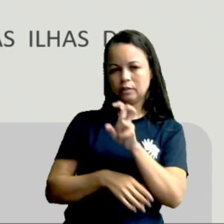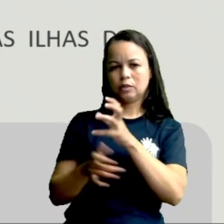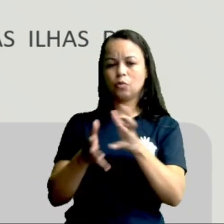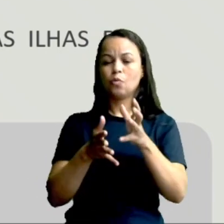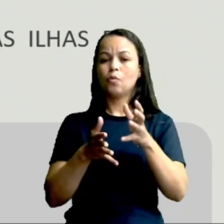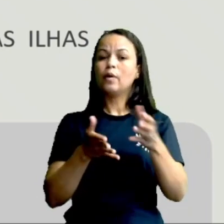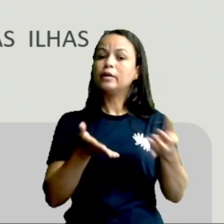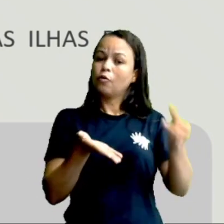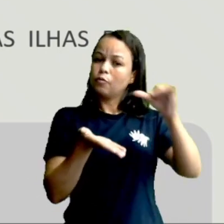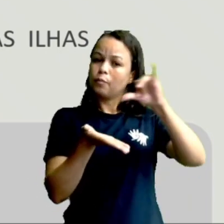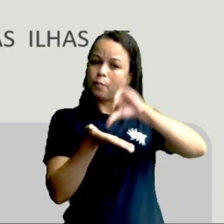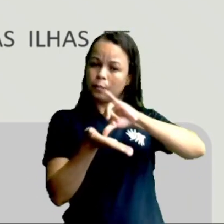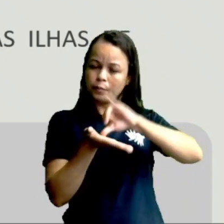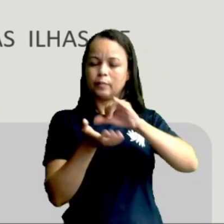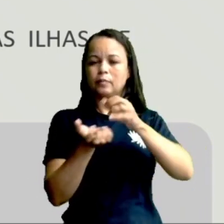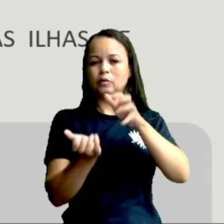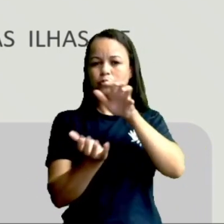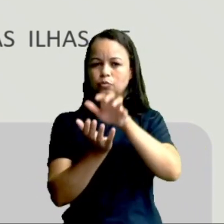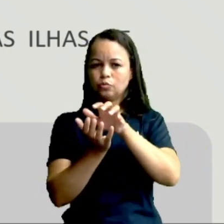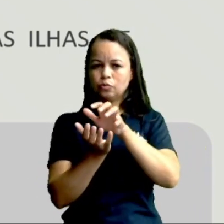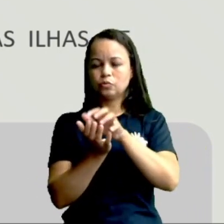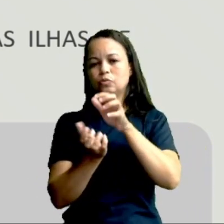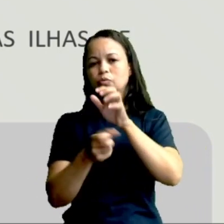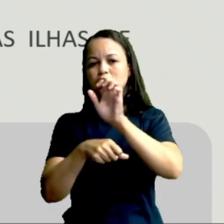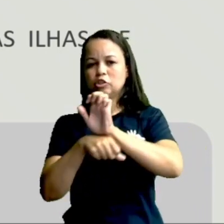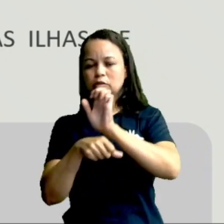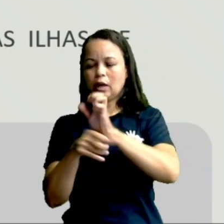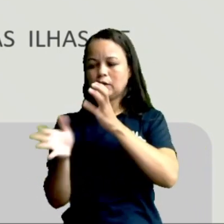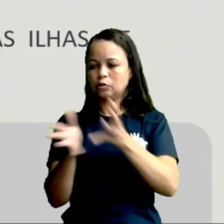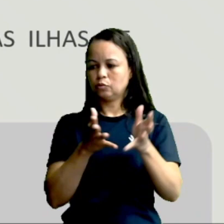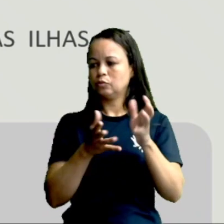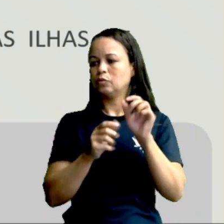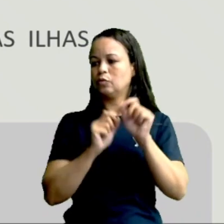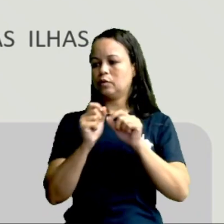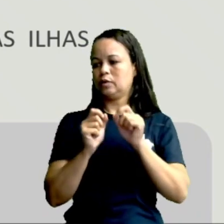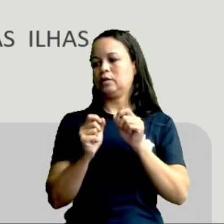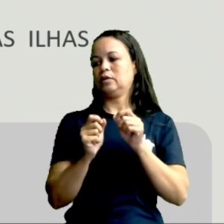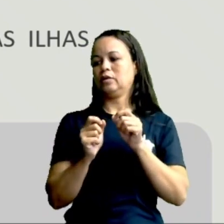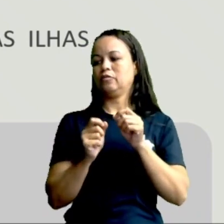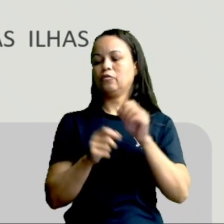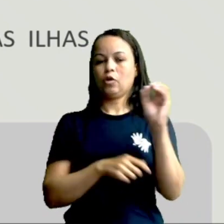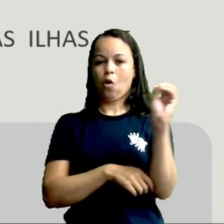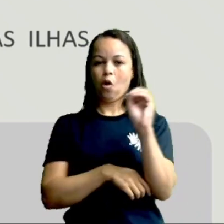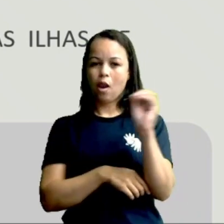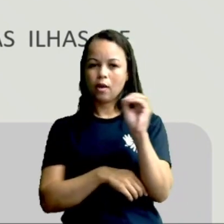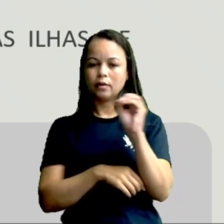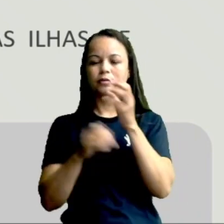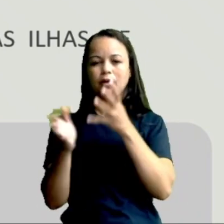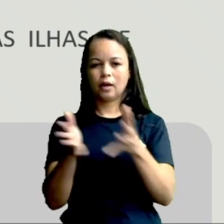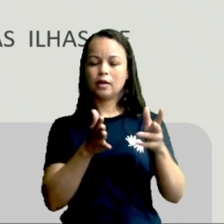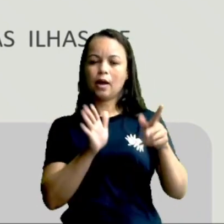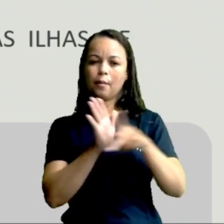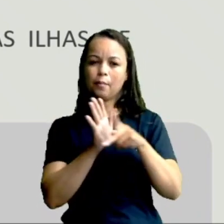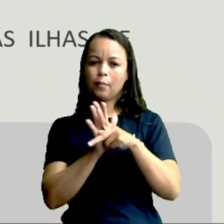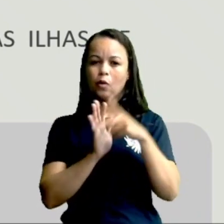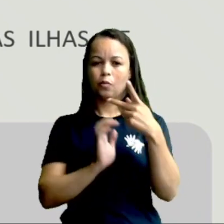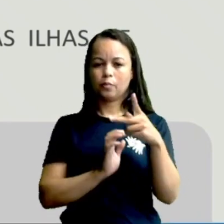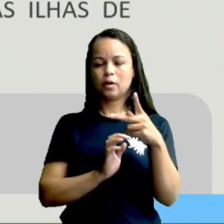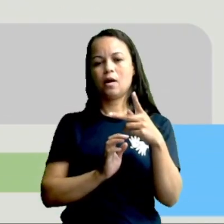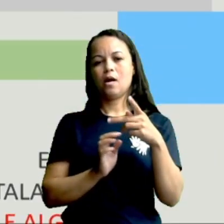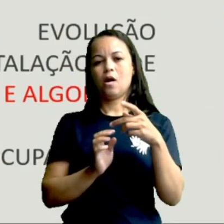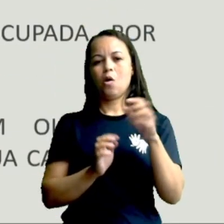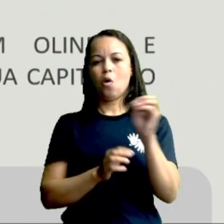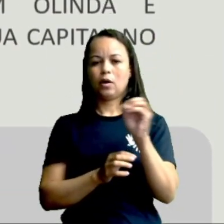estado. Em 1537 foram fundadas as ilhas de Igaraçu e a própria Olinda teve seu